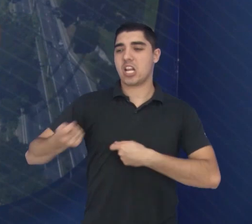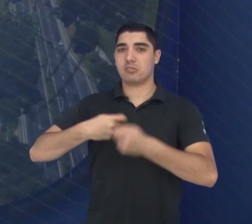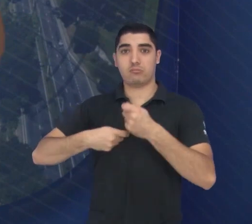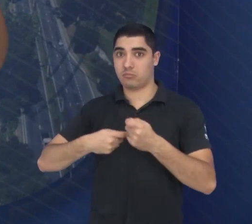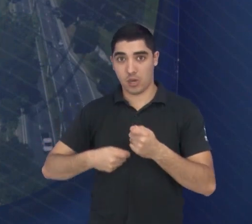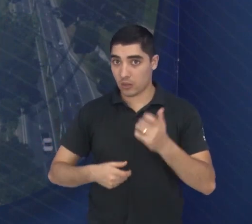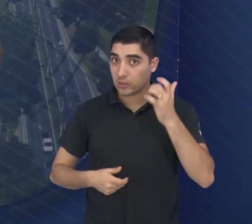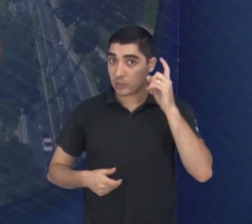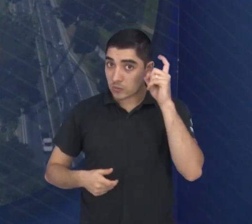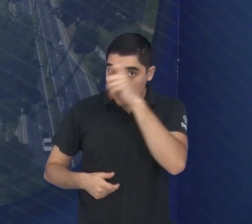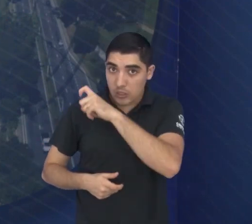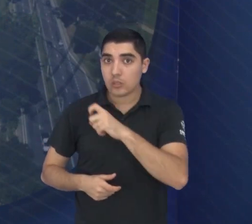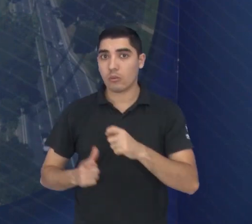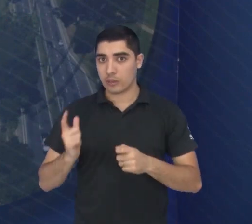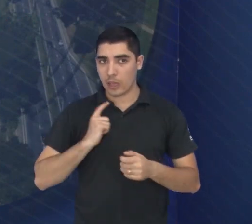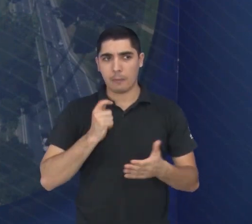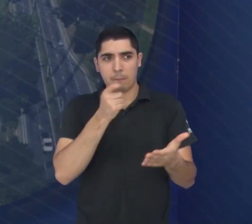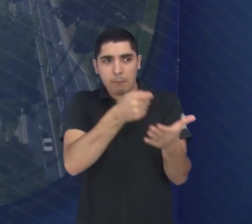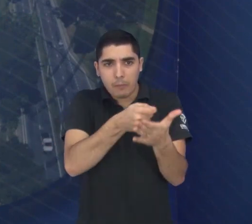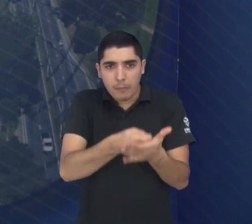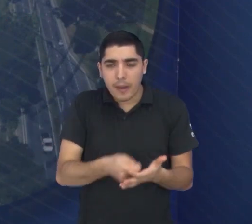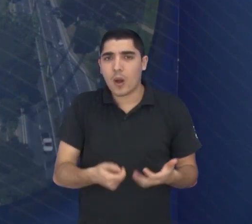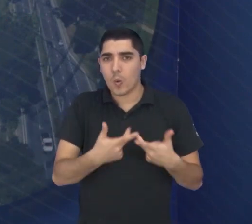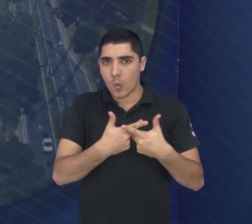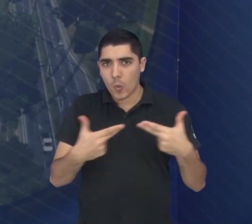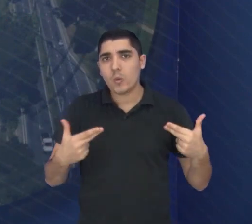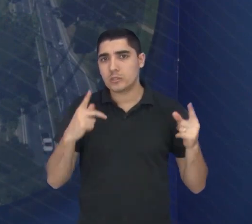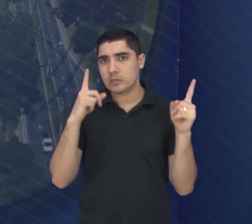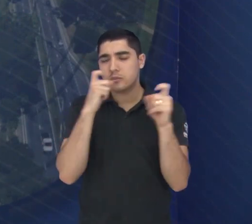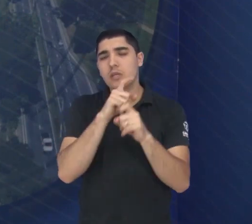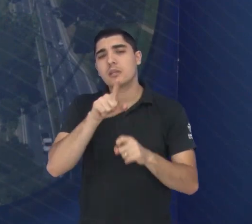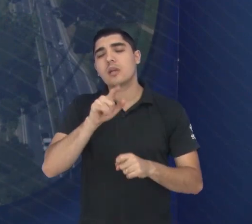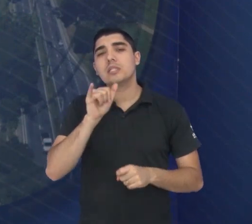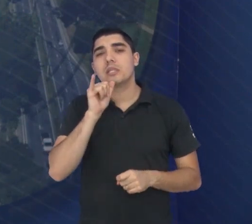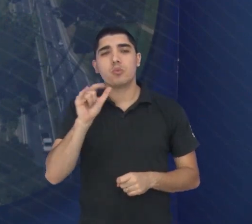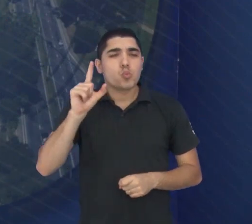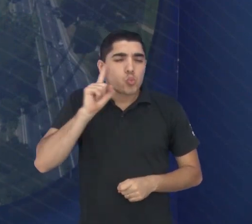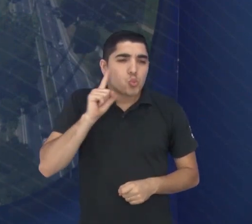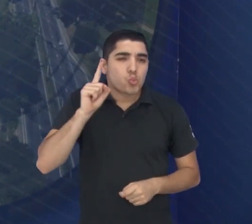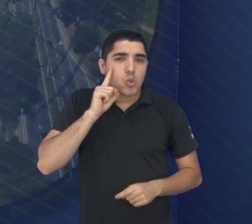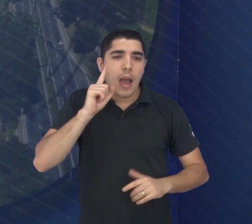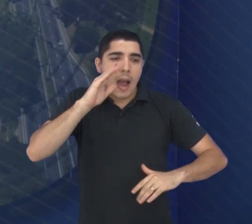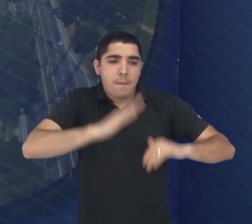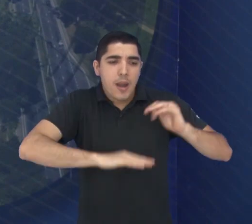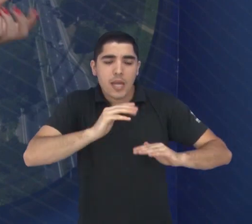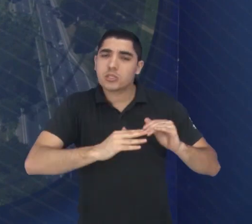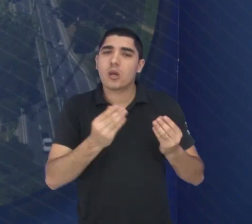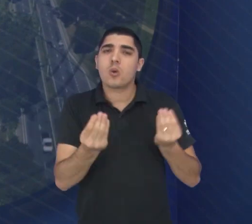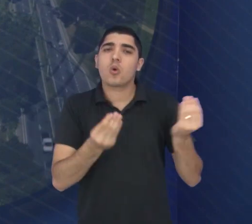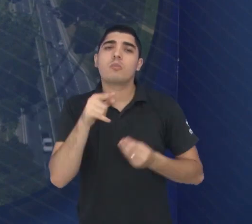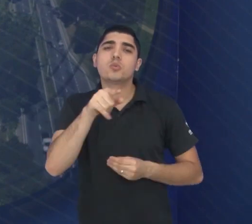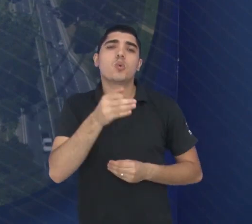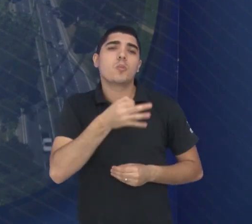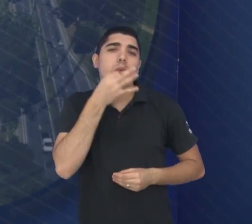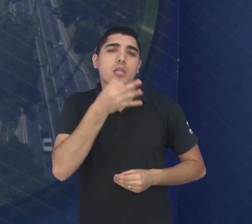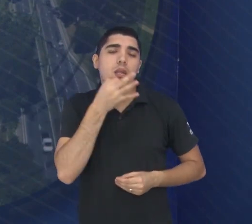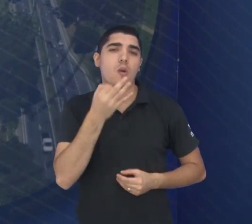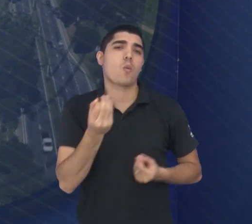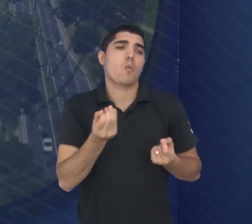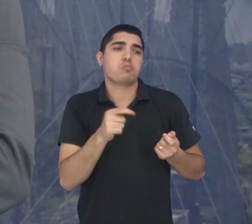difícil, muitas contas, muitas coisas para fazer. Então, na prática, no dia a dia, como que você observa essa